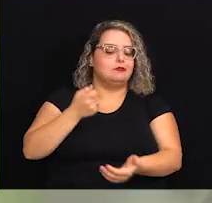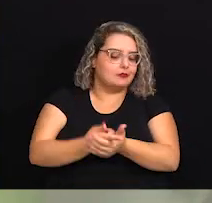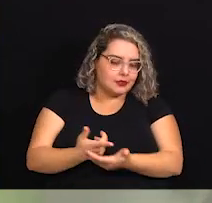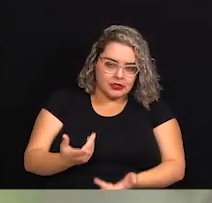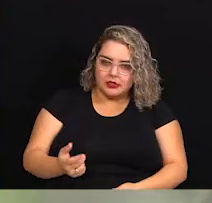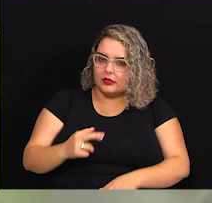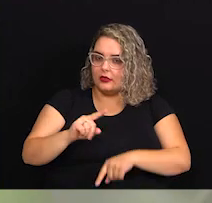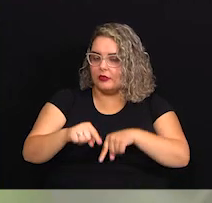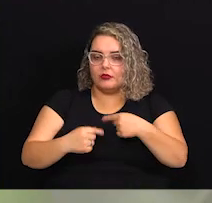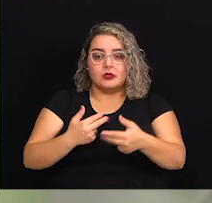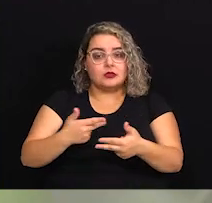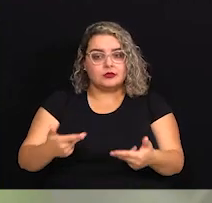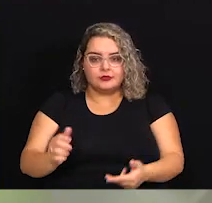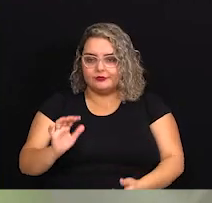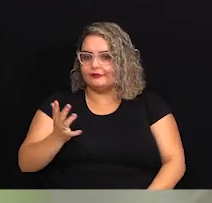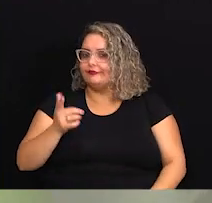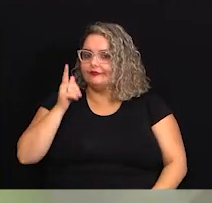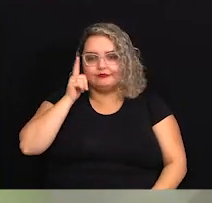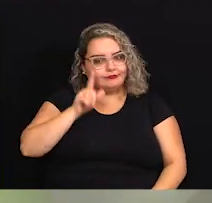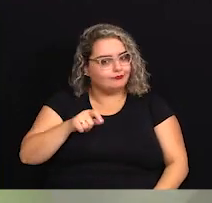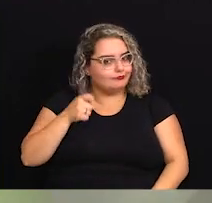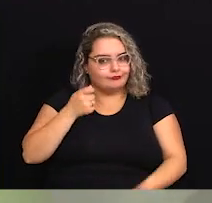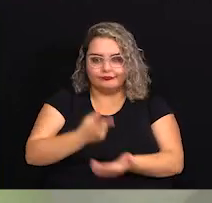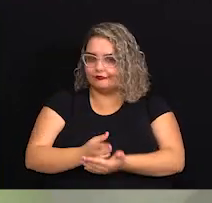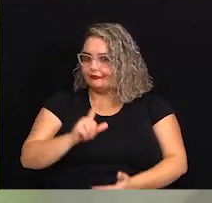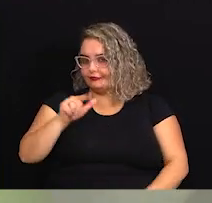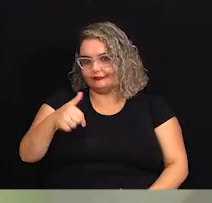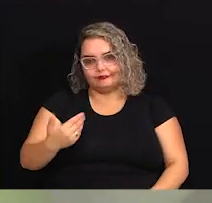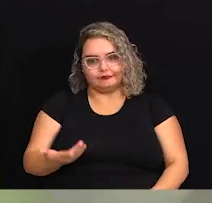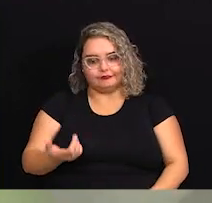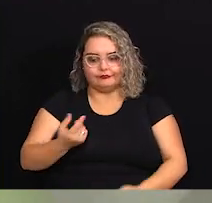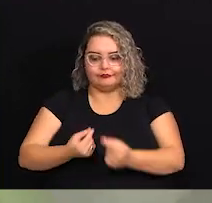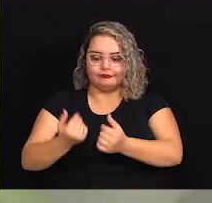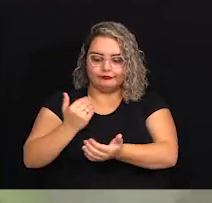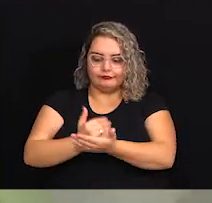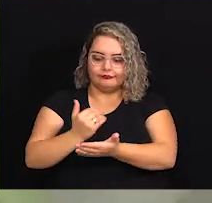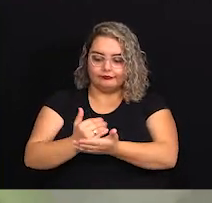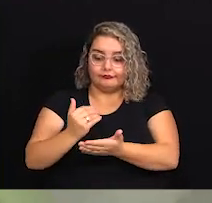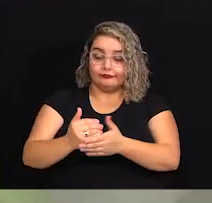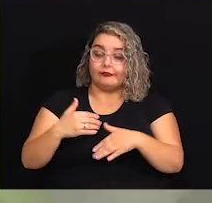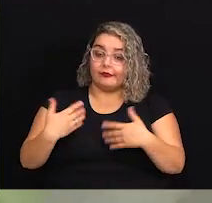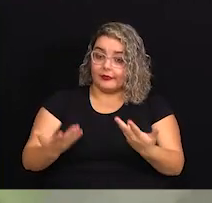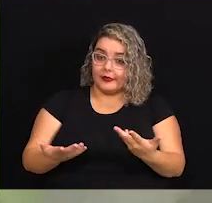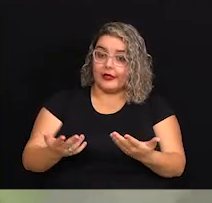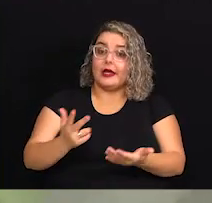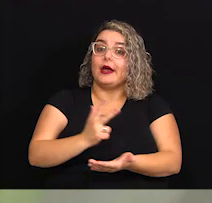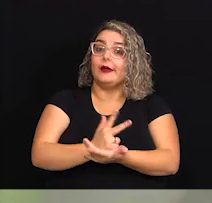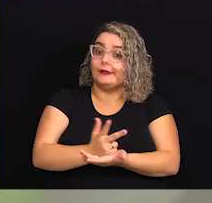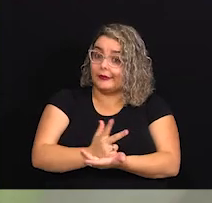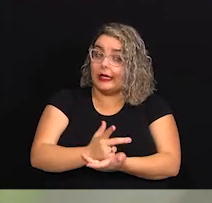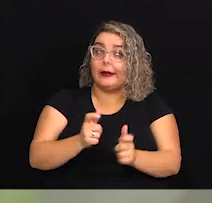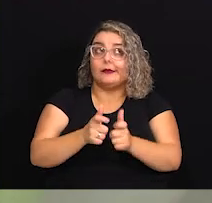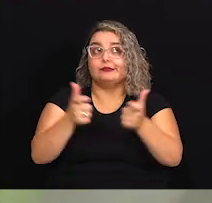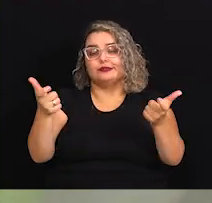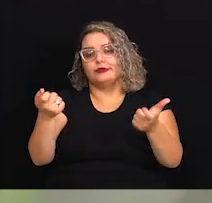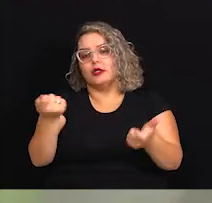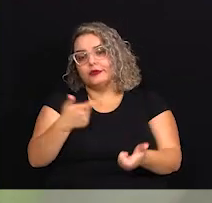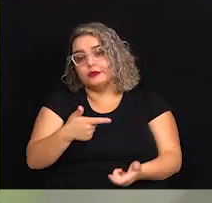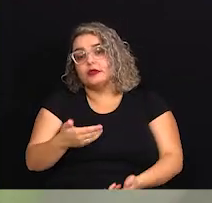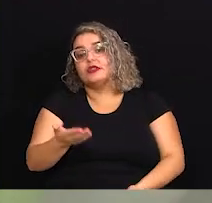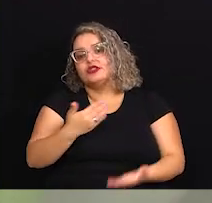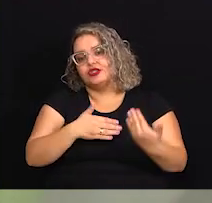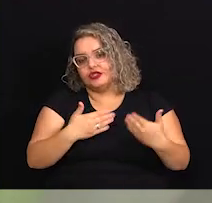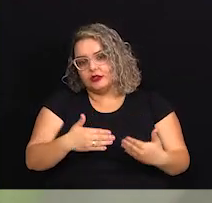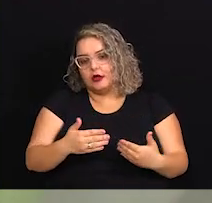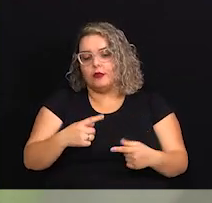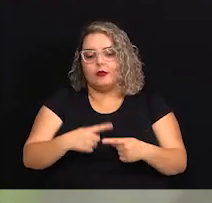outras coisas acontecendo, a pessoa não consegue honrar depois esse empréstimo. E aí vira o pesadelo maior ainda, porque a